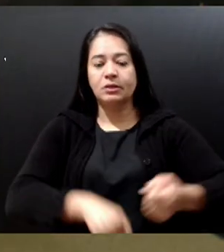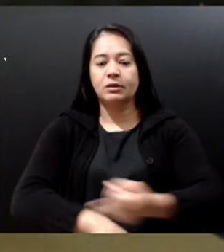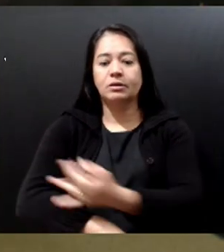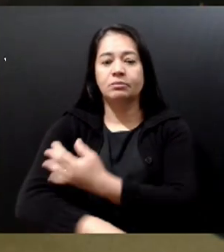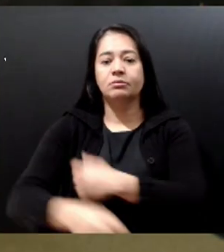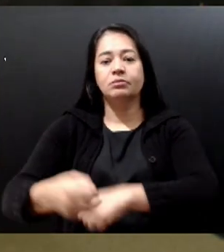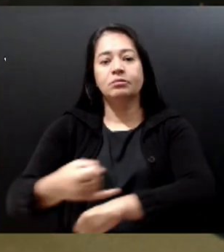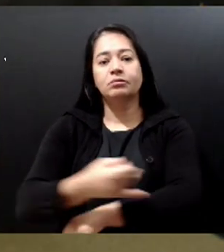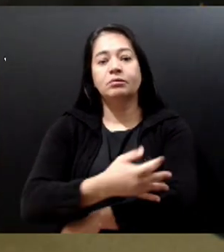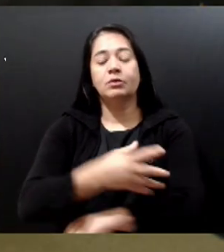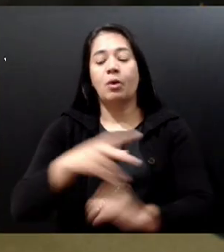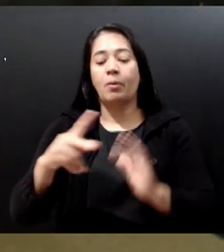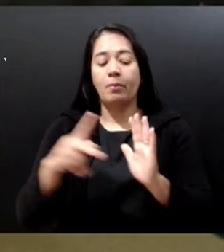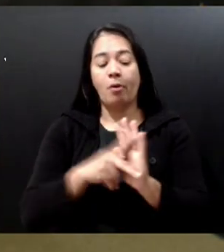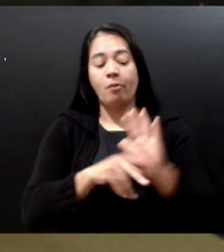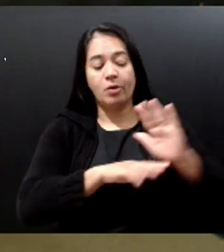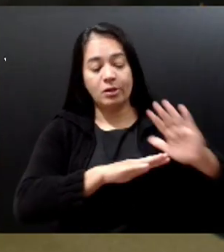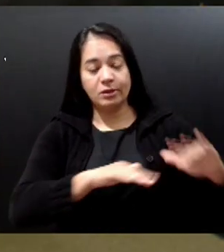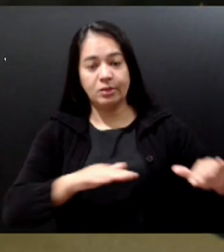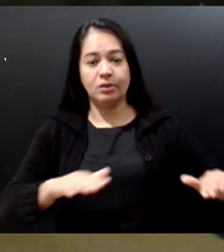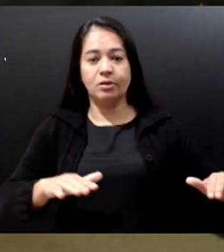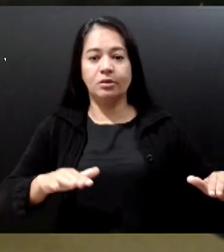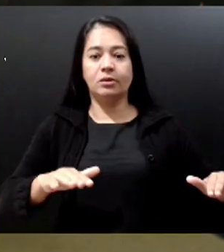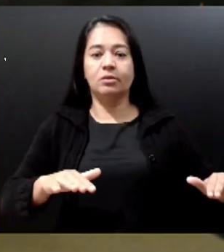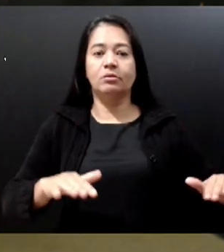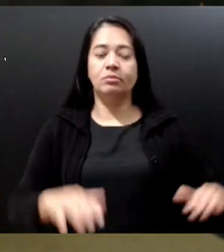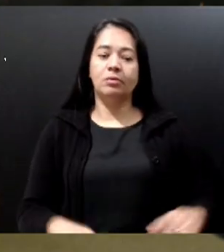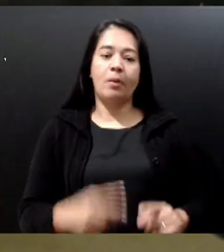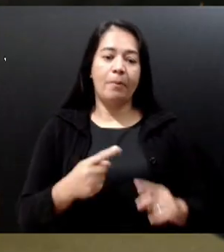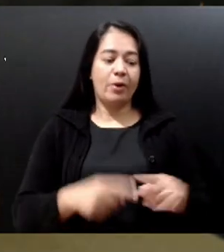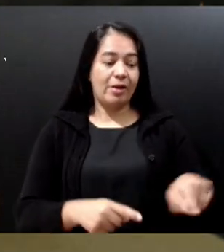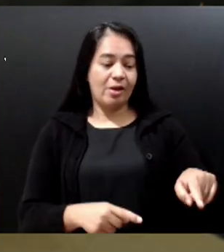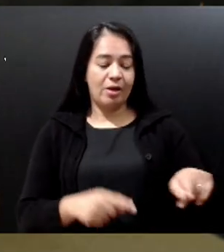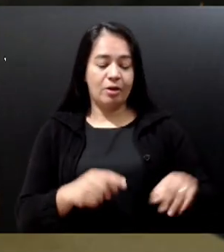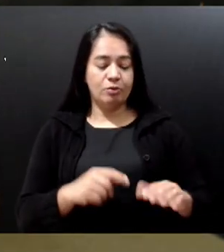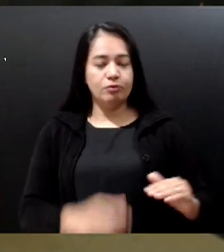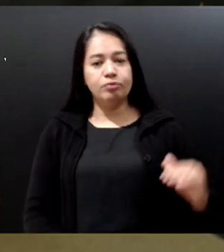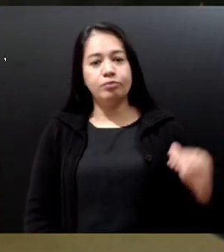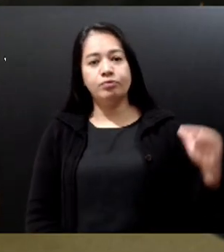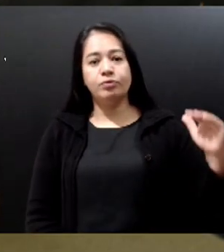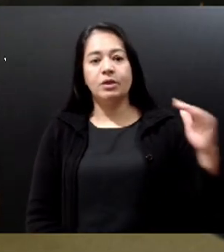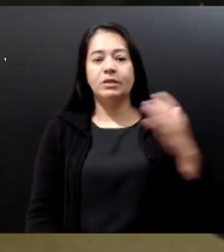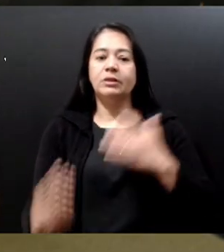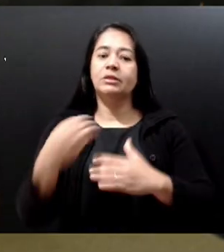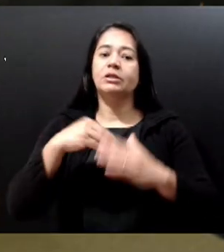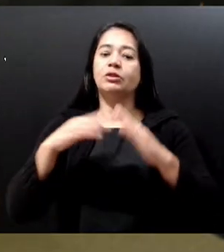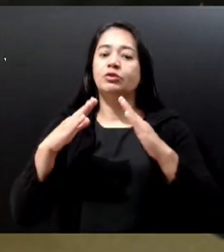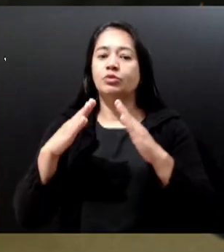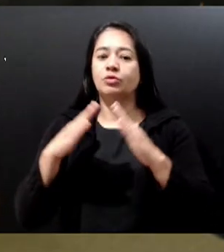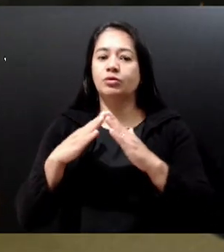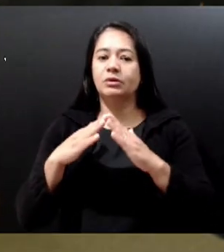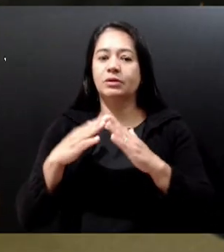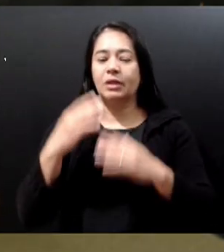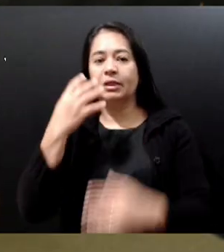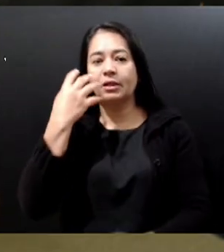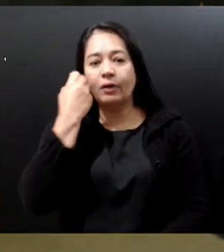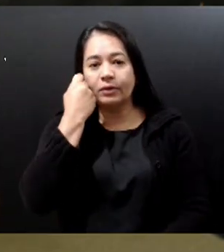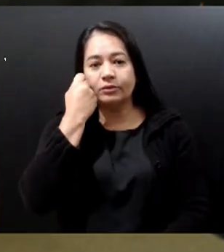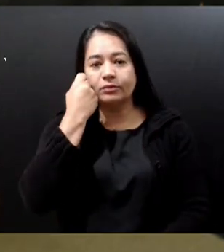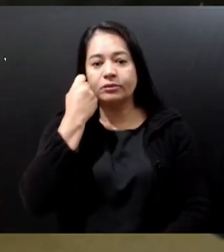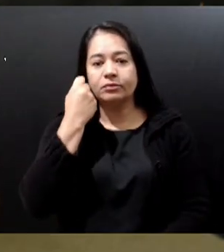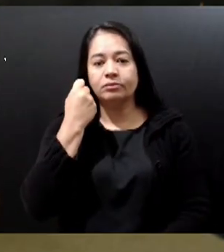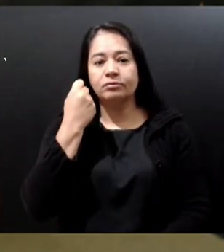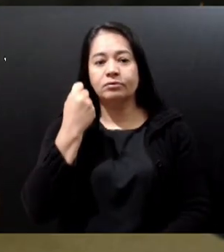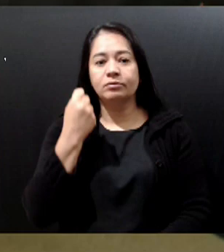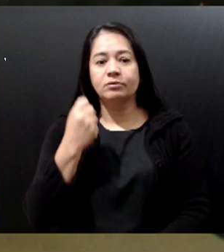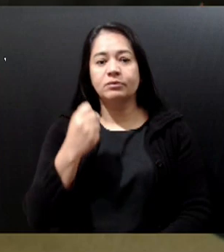que elas crescem nesses lares, né? Elas são adotadas e crescem nesses lares.